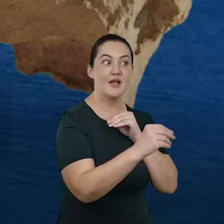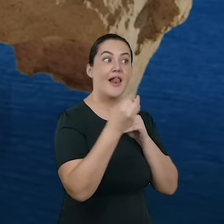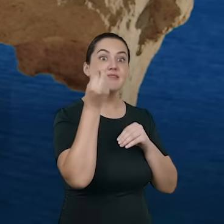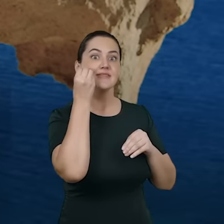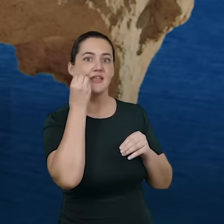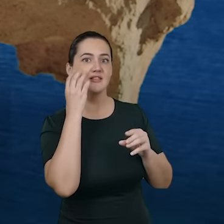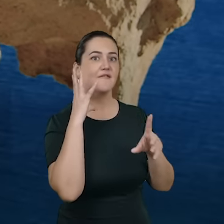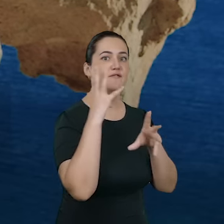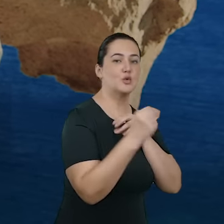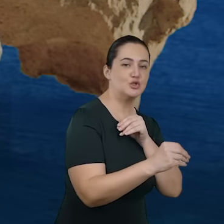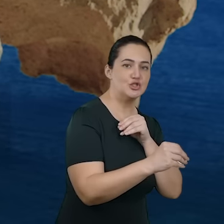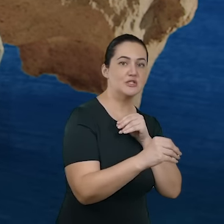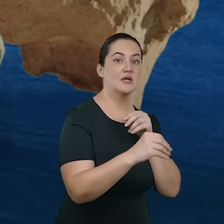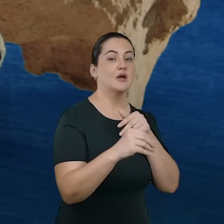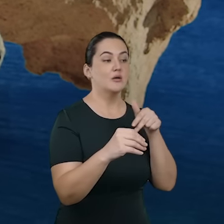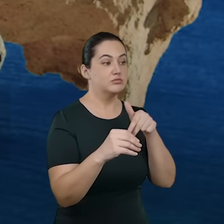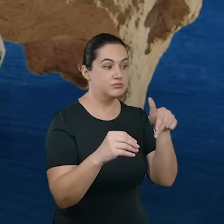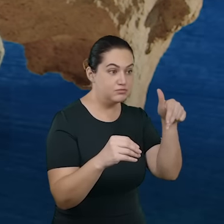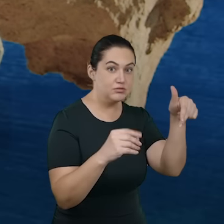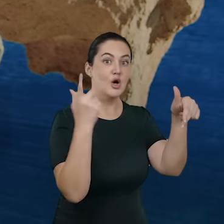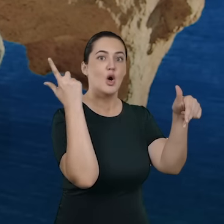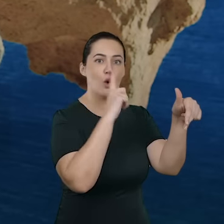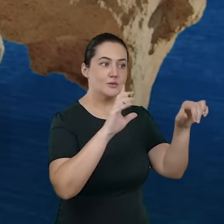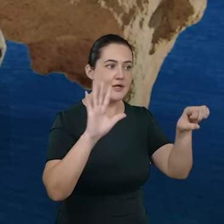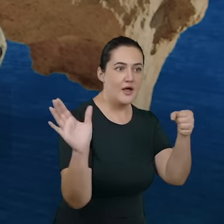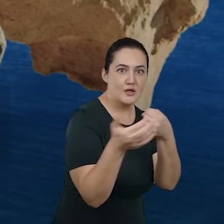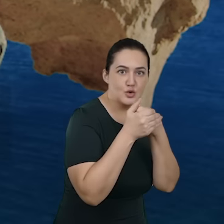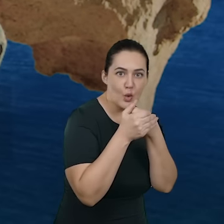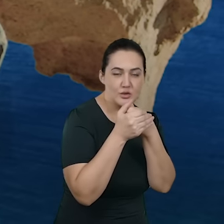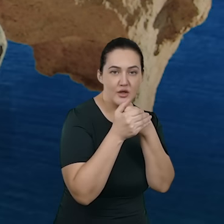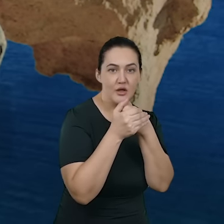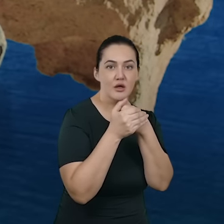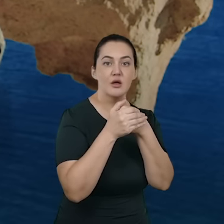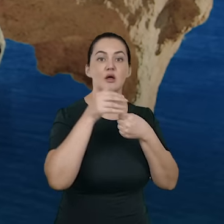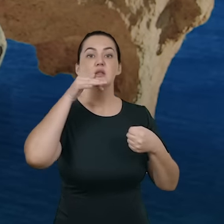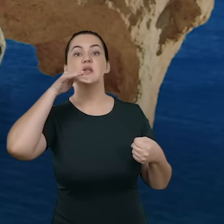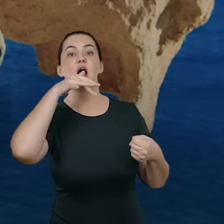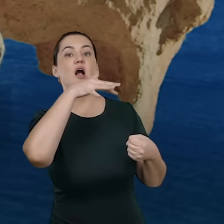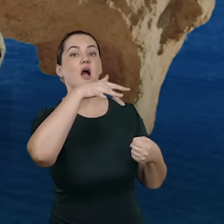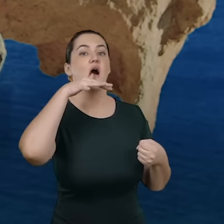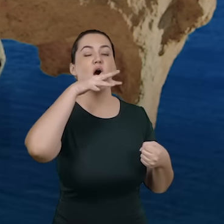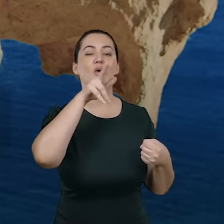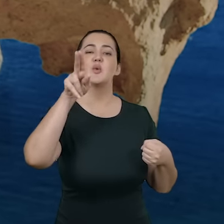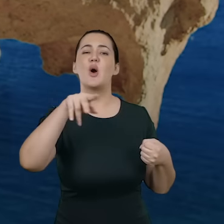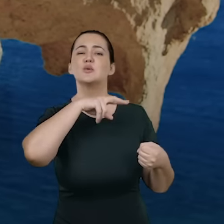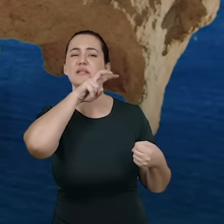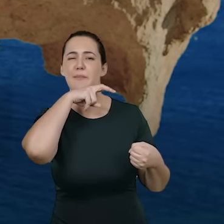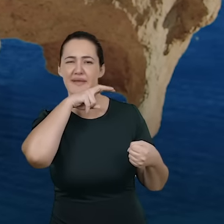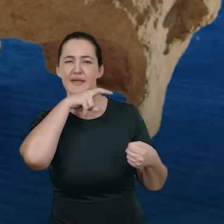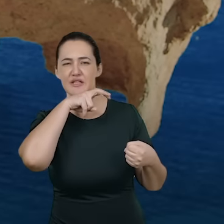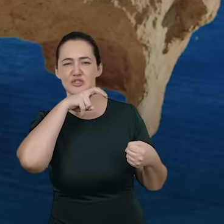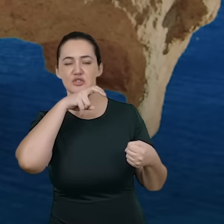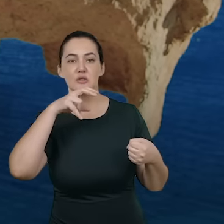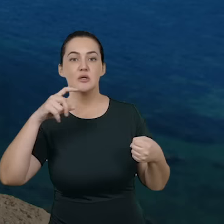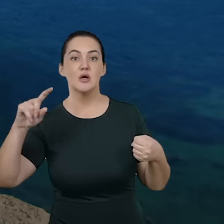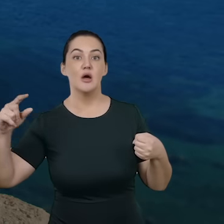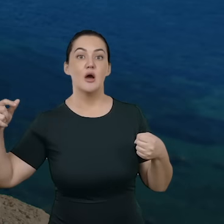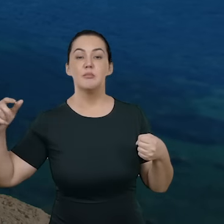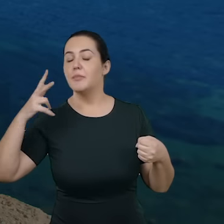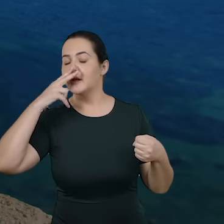Delos, e ali, depois que ela consegue escapar do dragão em forma de serpente, ou da serpente em forma de